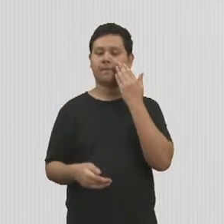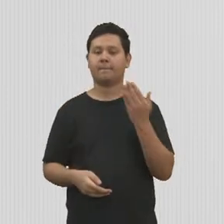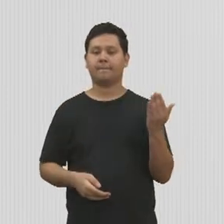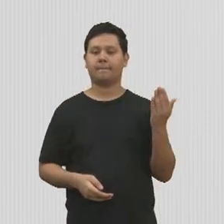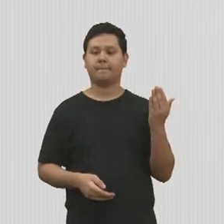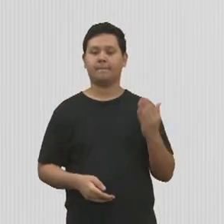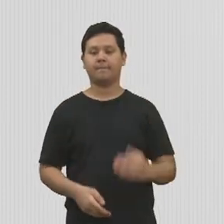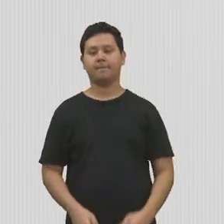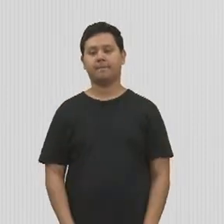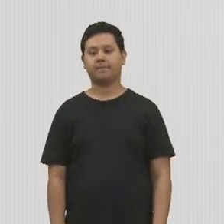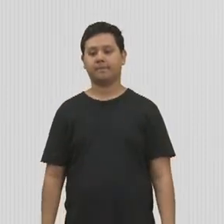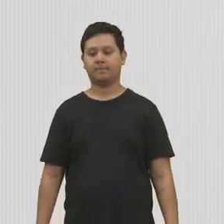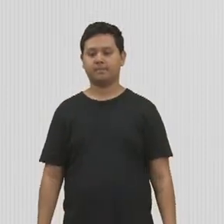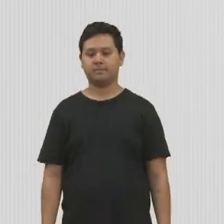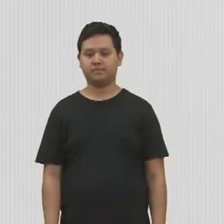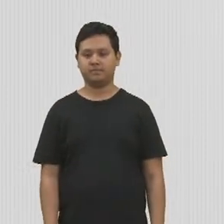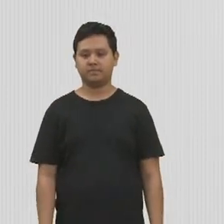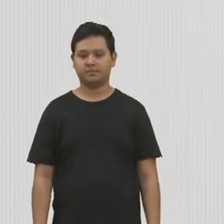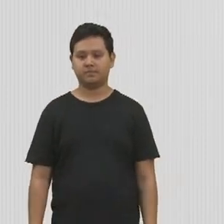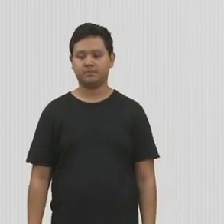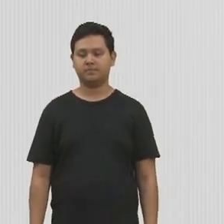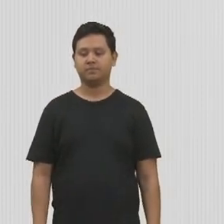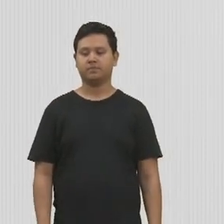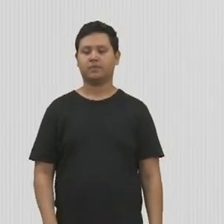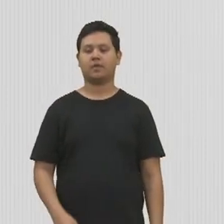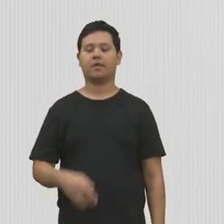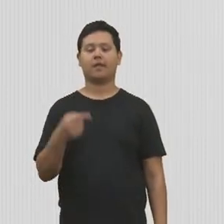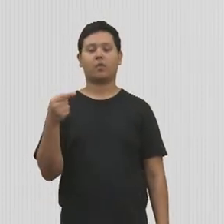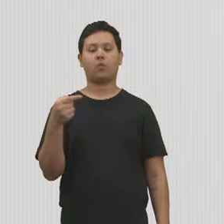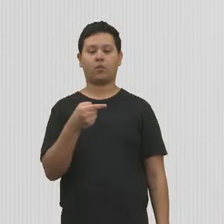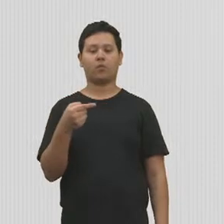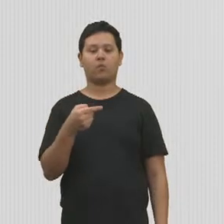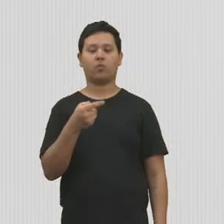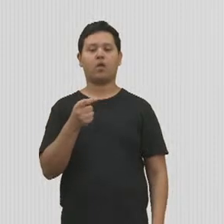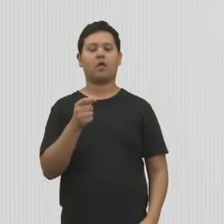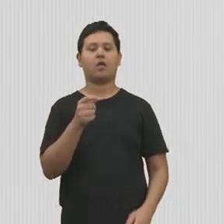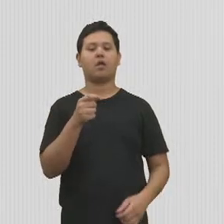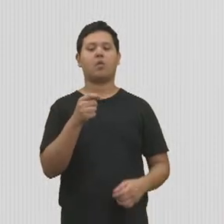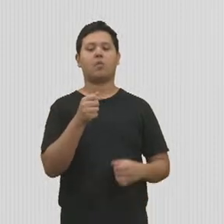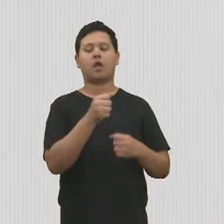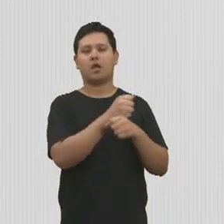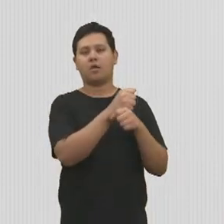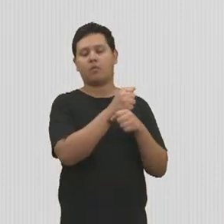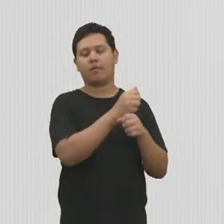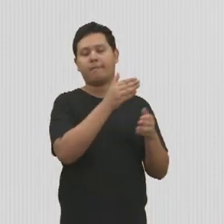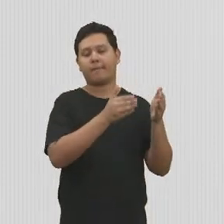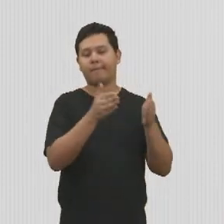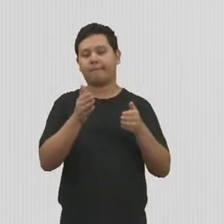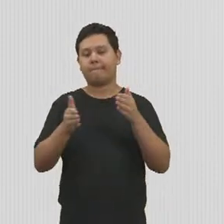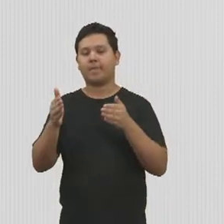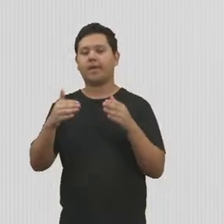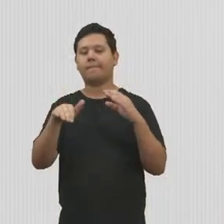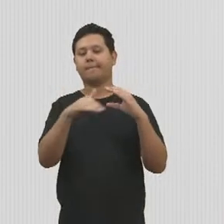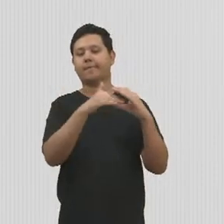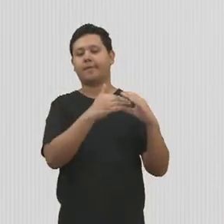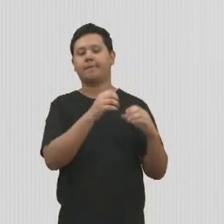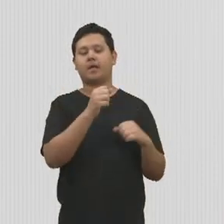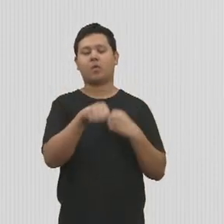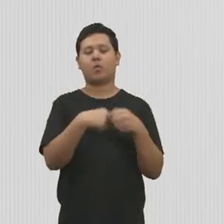pode passar. Aqui, selecionando os anos, né, de 2024, os relatórios, pode passar.